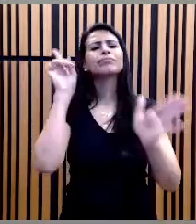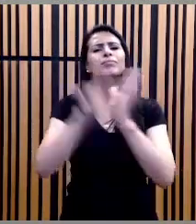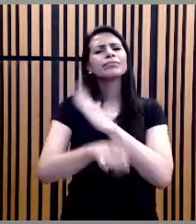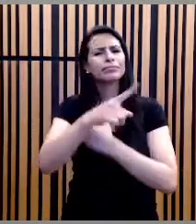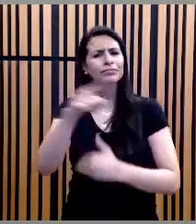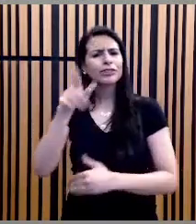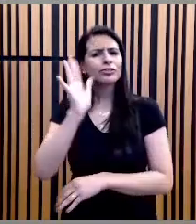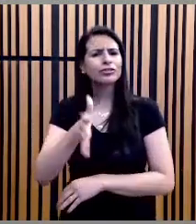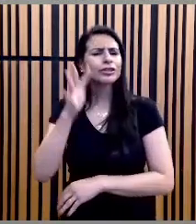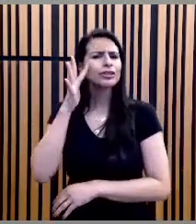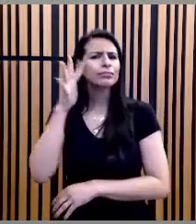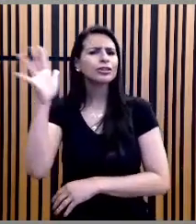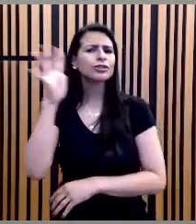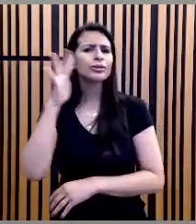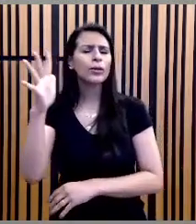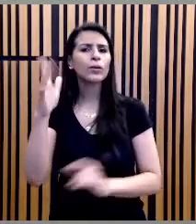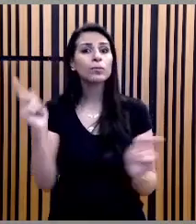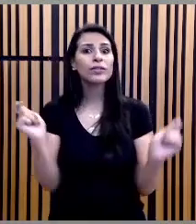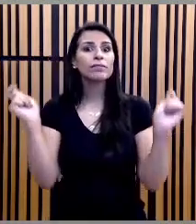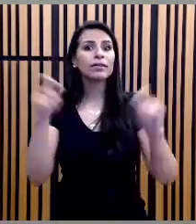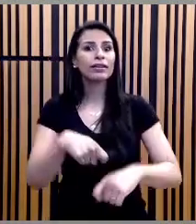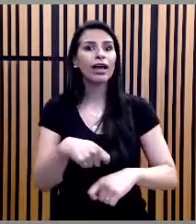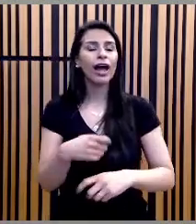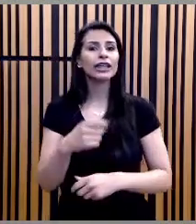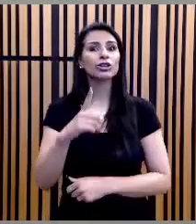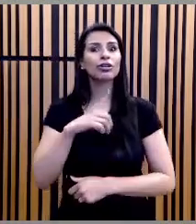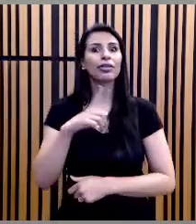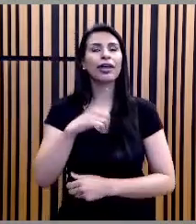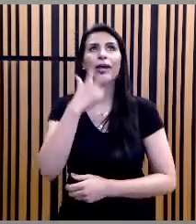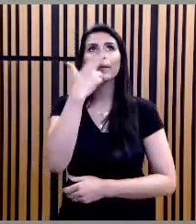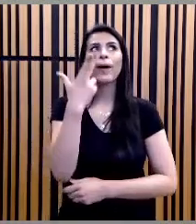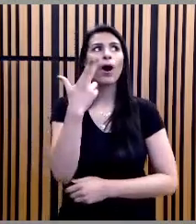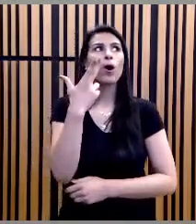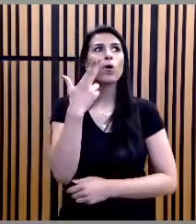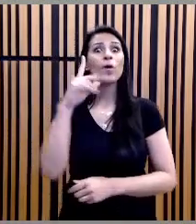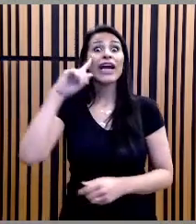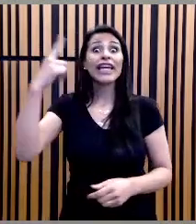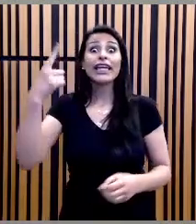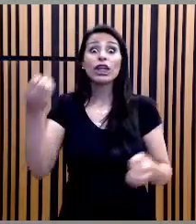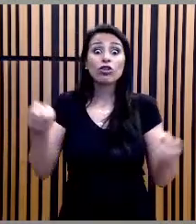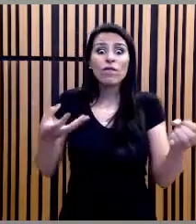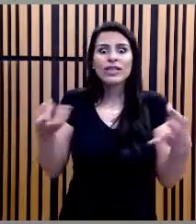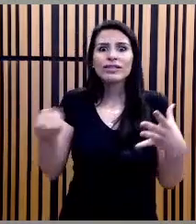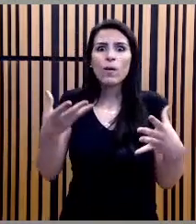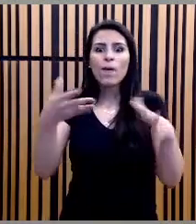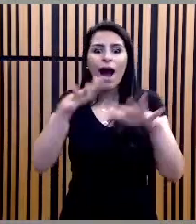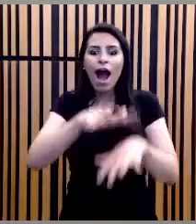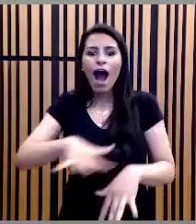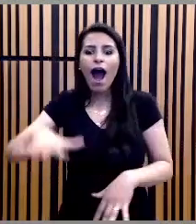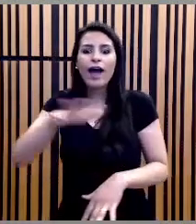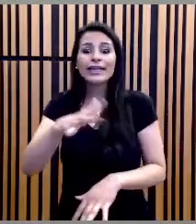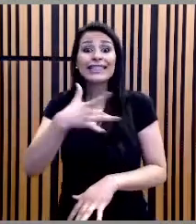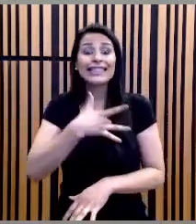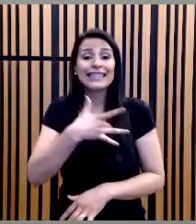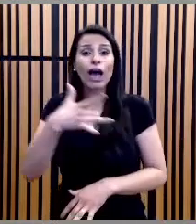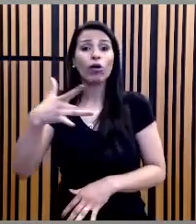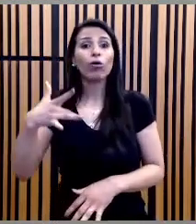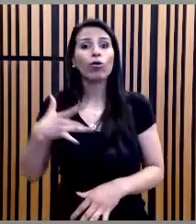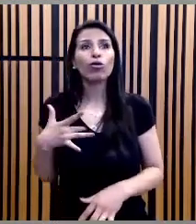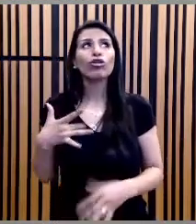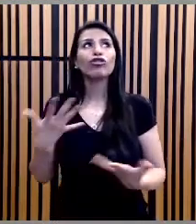em poder ter, digamos assim, uma inovação na área da saúde, onde a gente